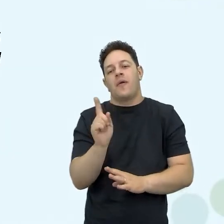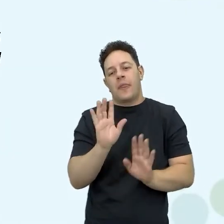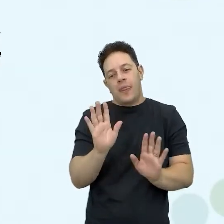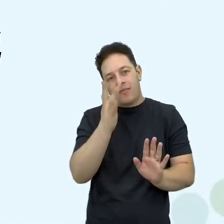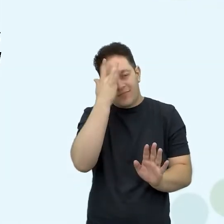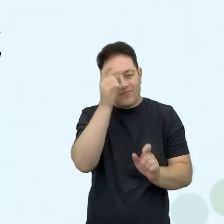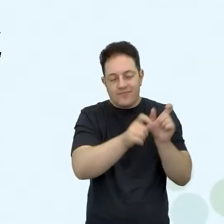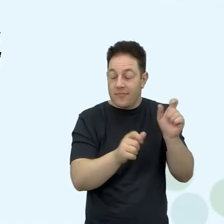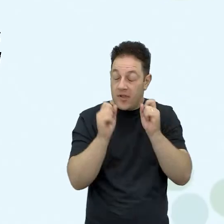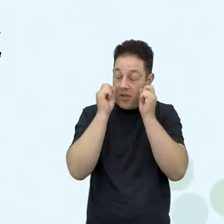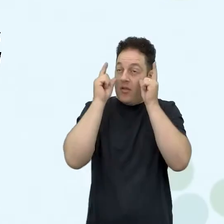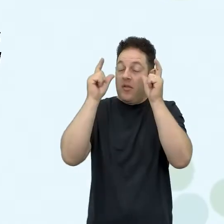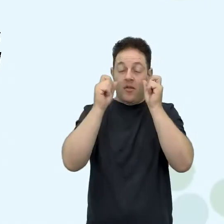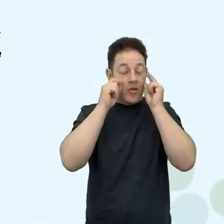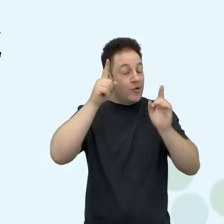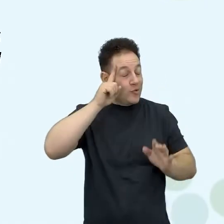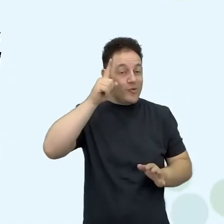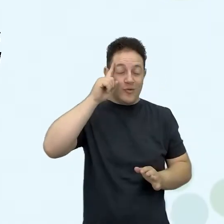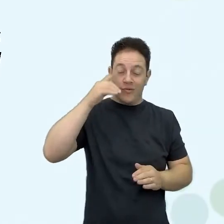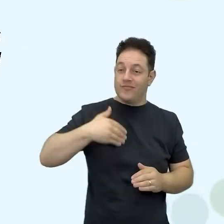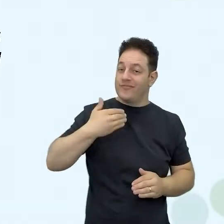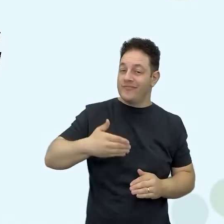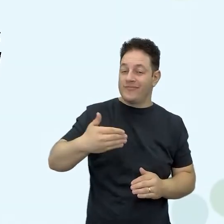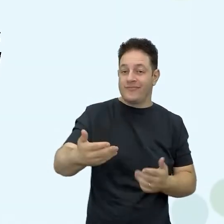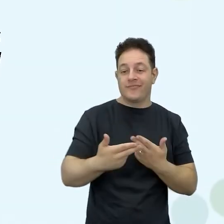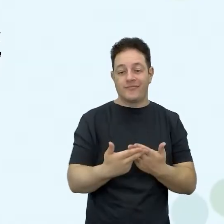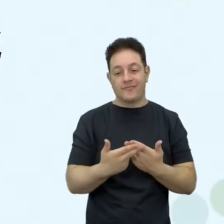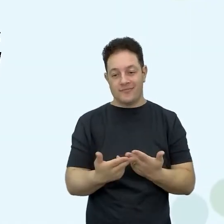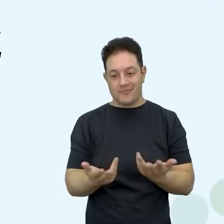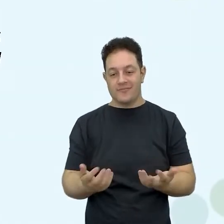que vão acordando todos os dias dessa maneira.